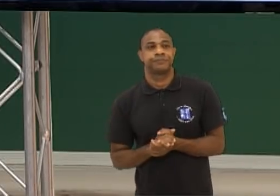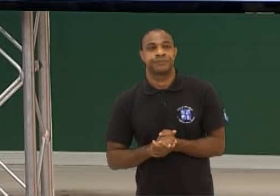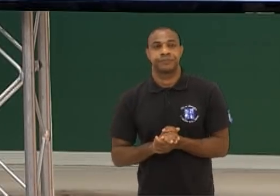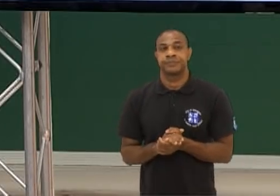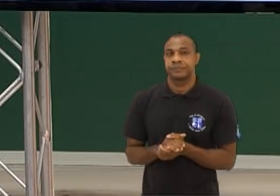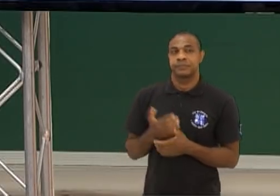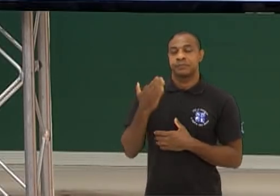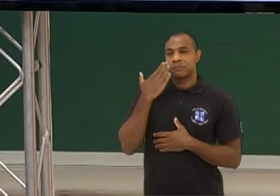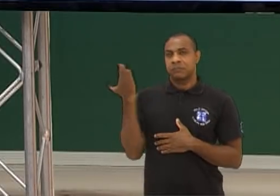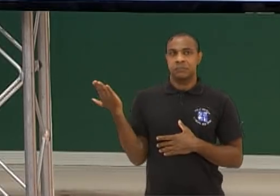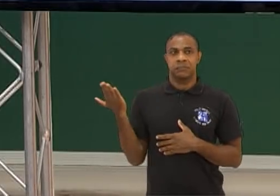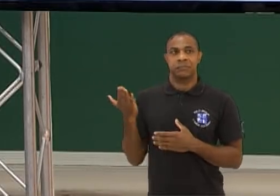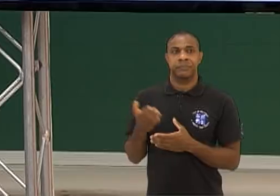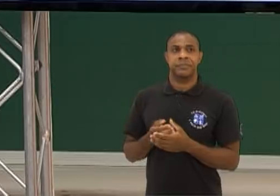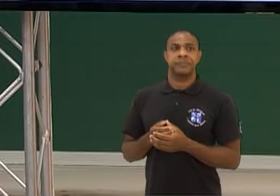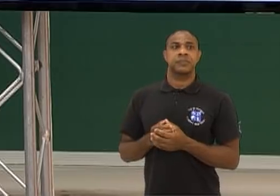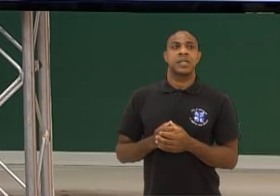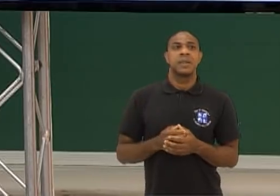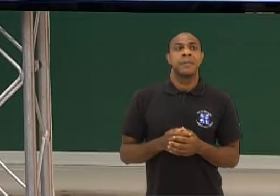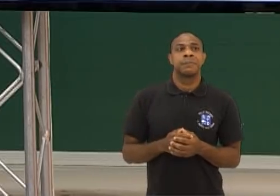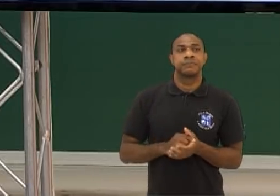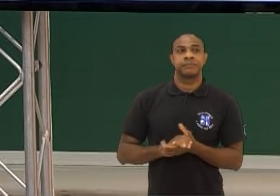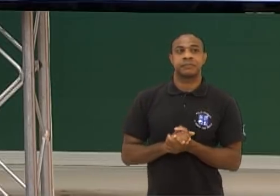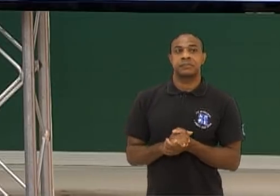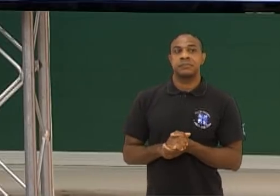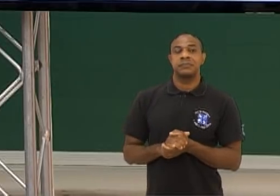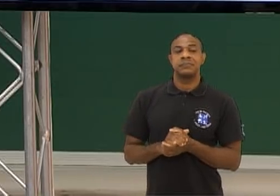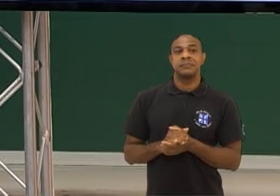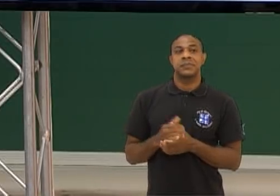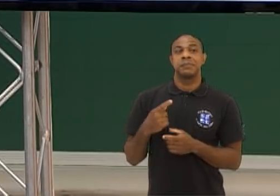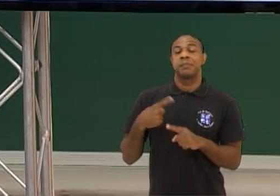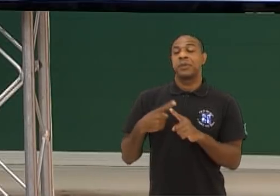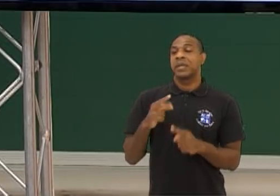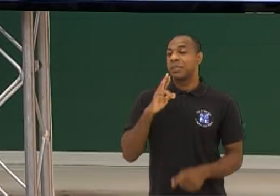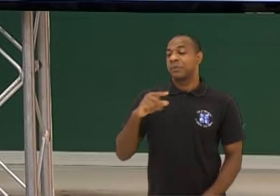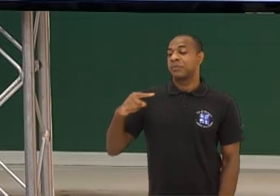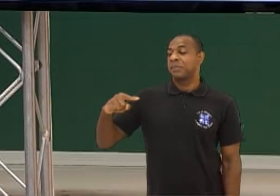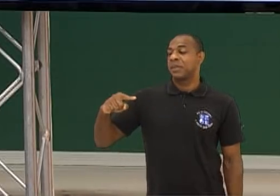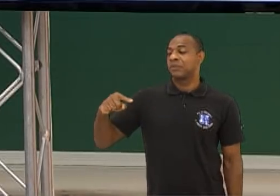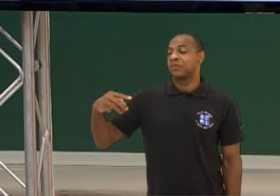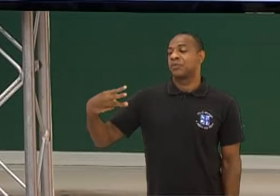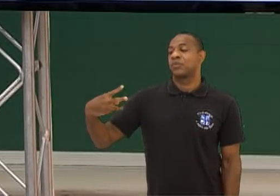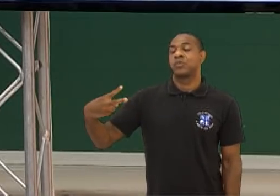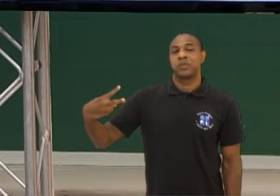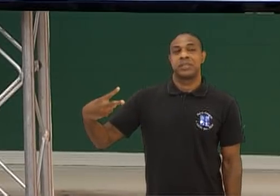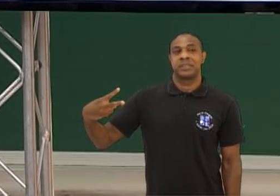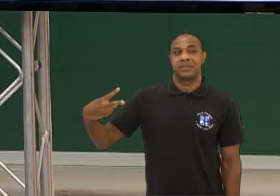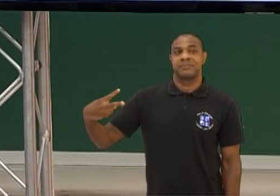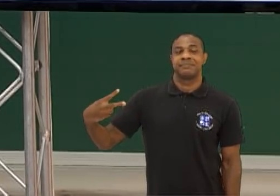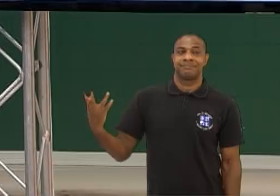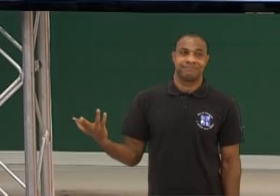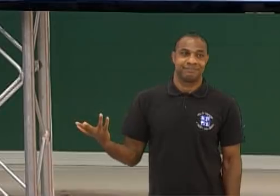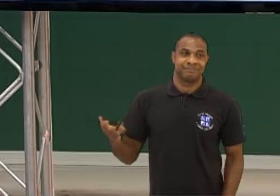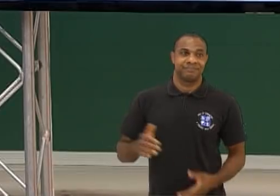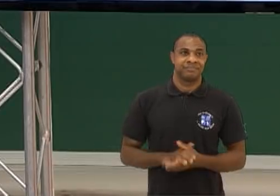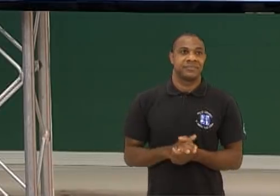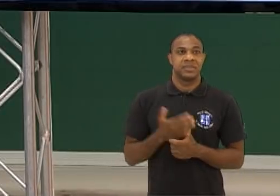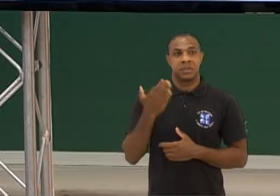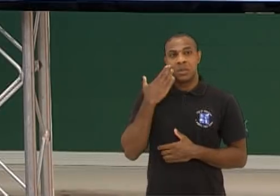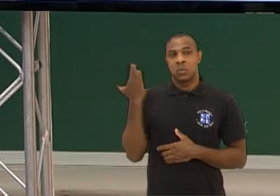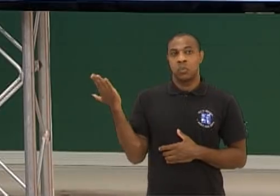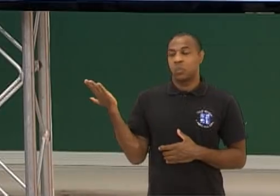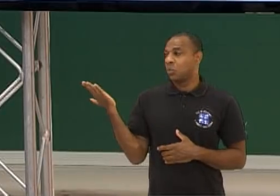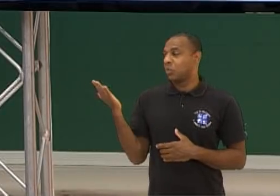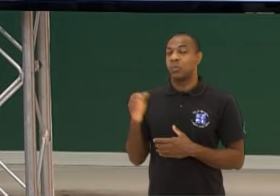sim. Mas por que o menos 3 não é a resposta? Porque dá menos 2. Menos 2 não é igual a menos 4. Vamos testar o